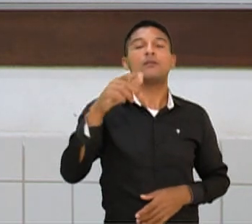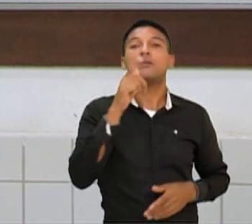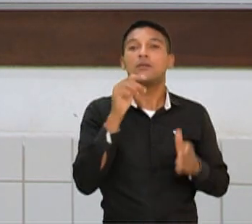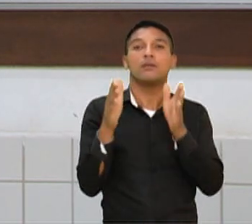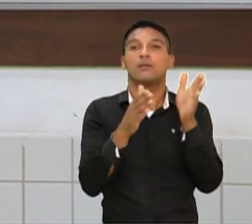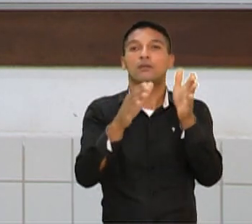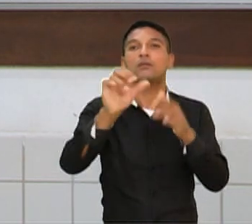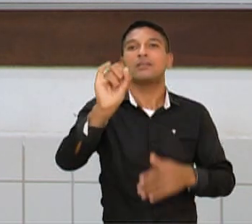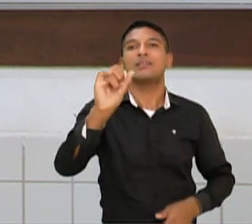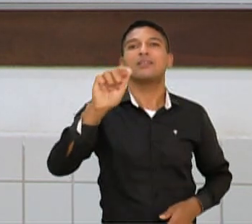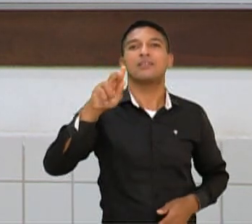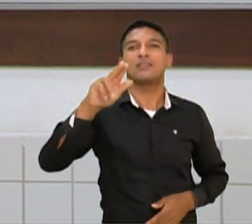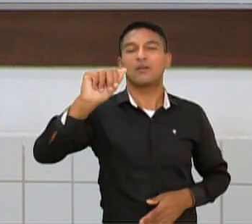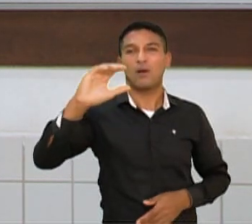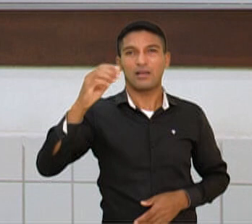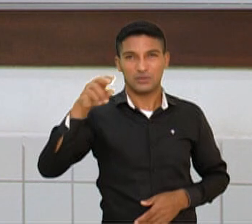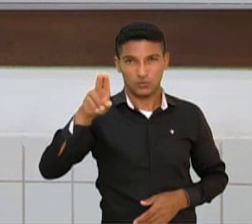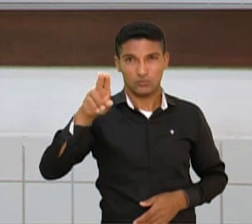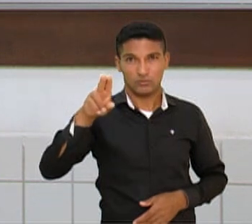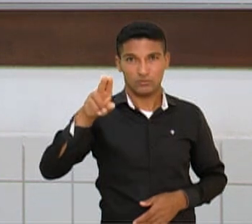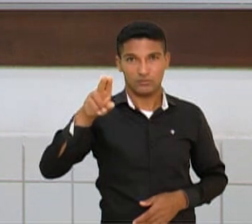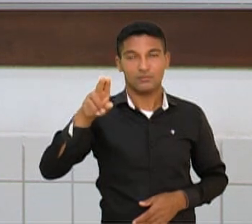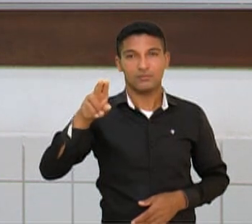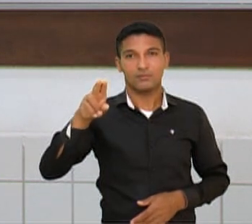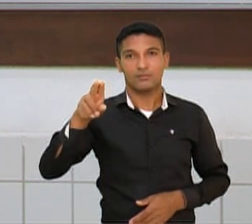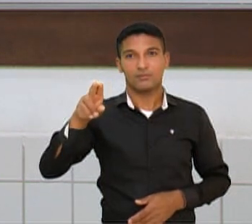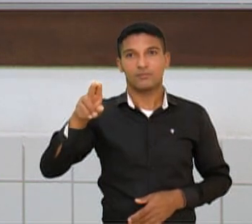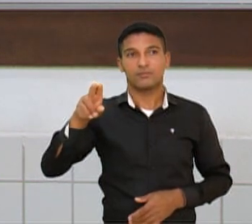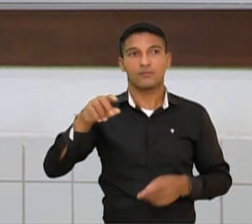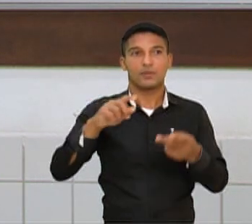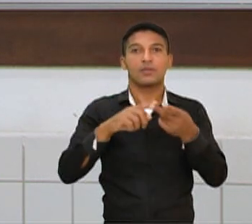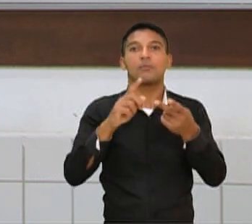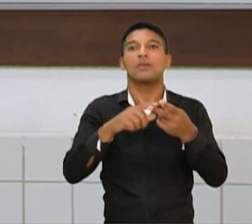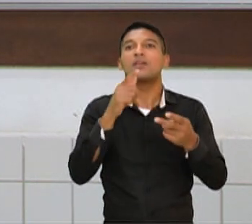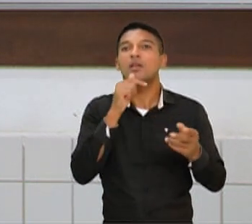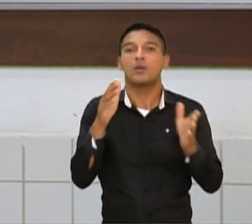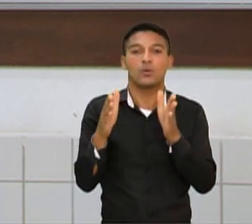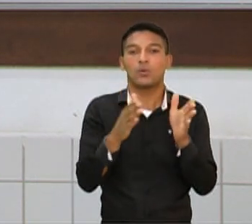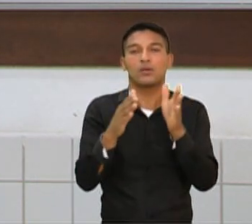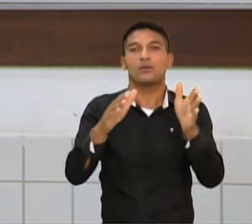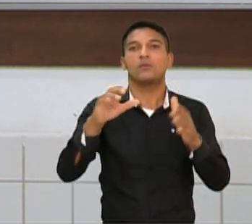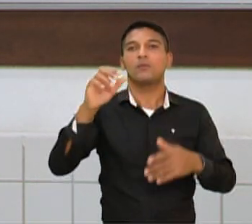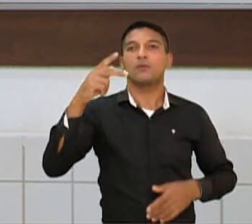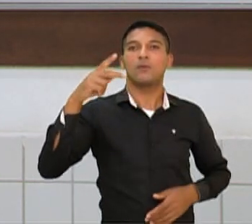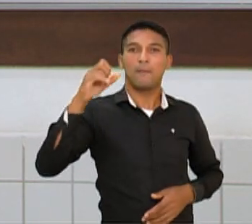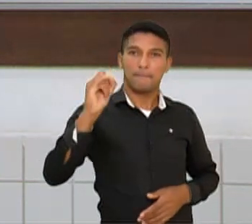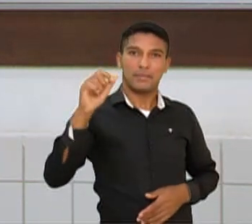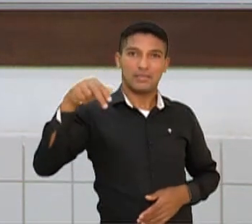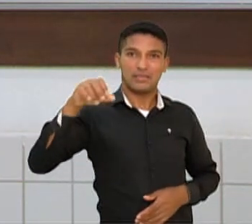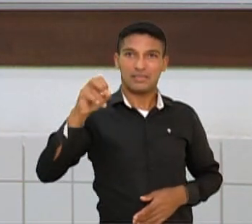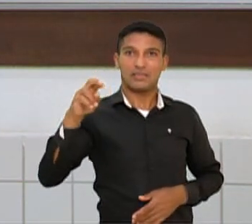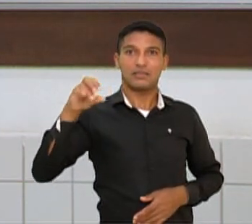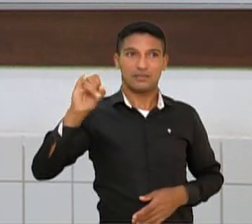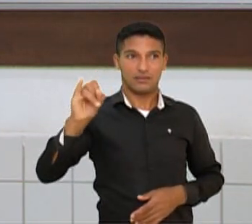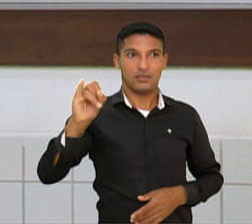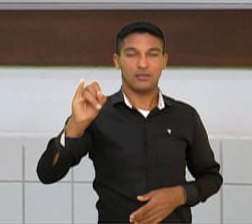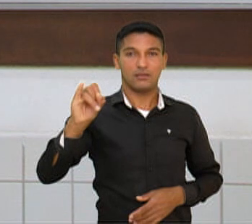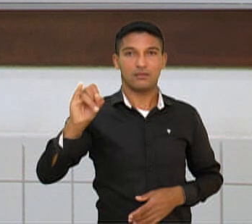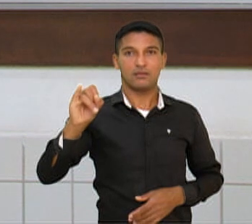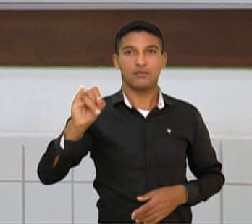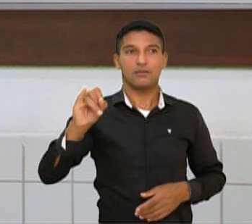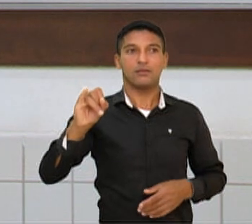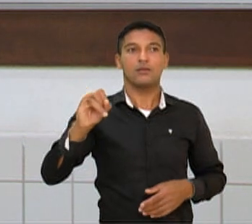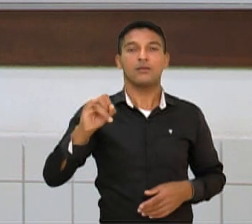das áreas divisa com Santa Catarina. Nós vamos ter o Piquiri, no qual eu já estou mencionando até o volume da água, como